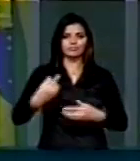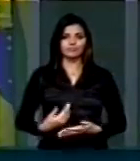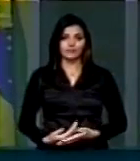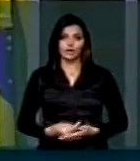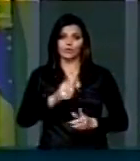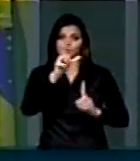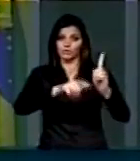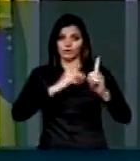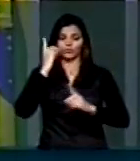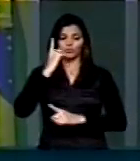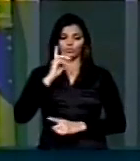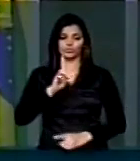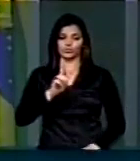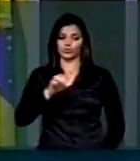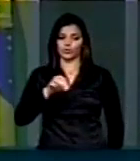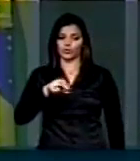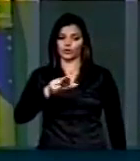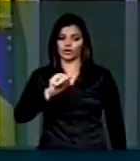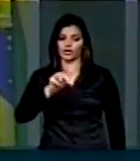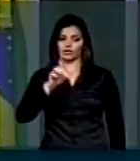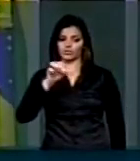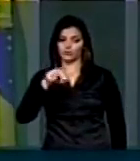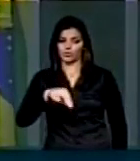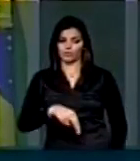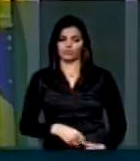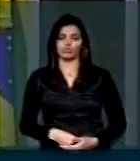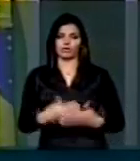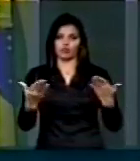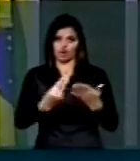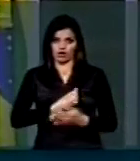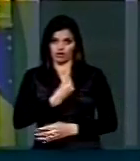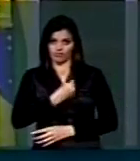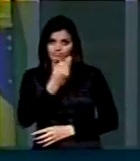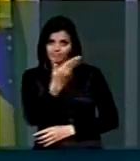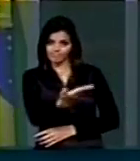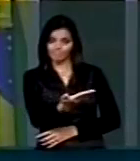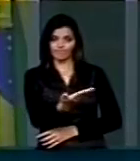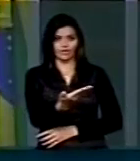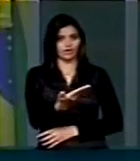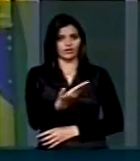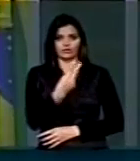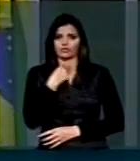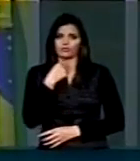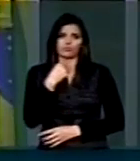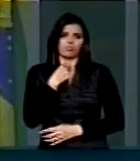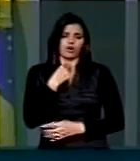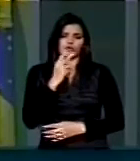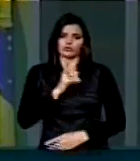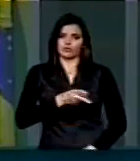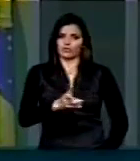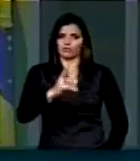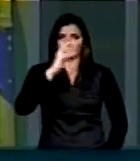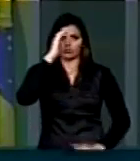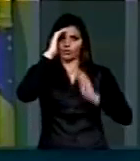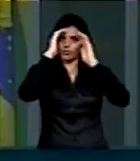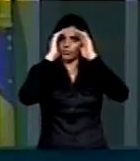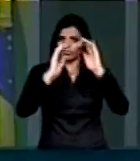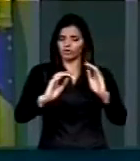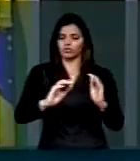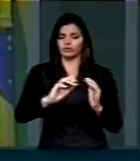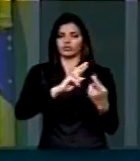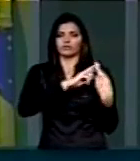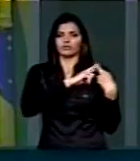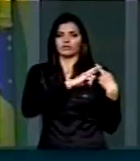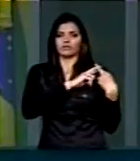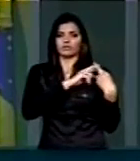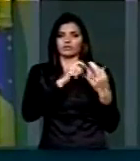deputado Donadon, na situação que se encontra, não tem condições de cumprir os deveres de